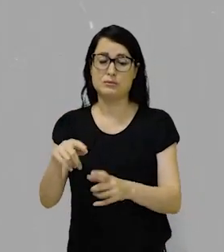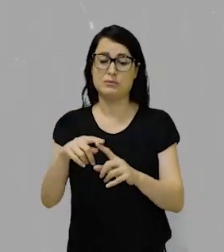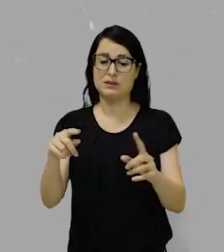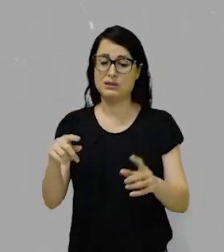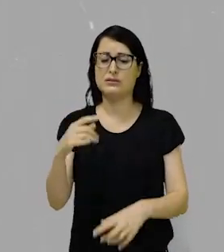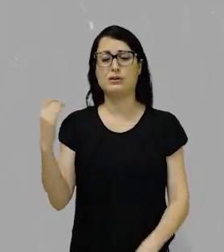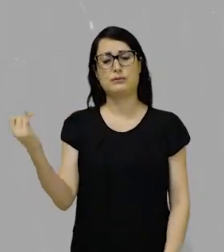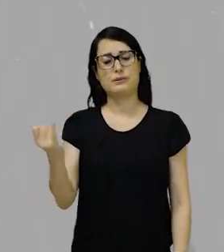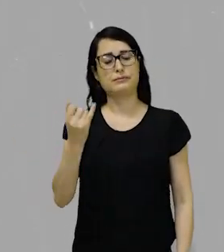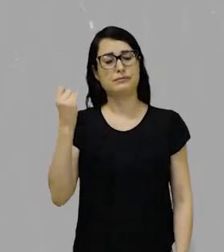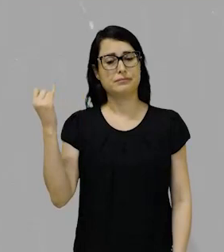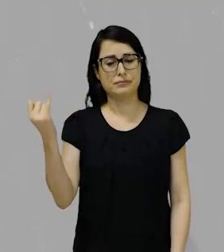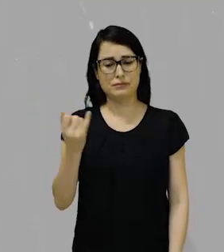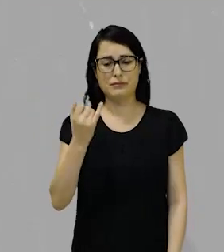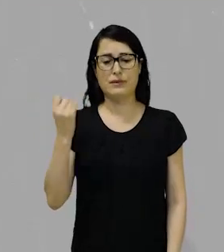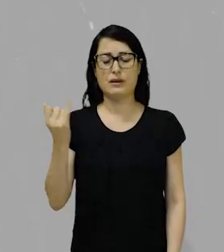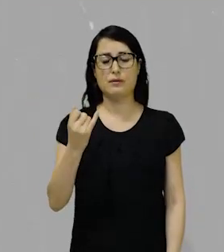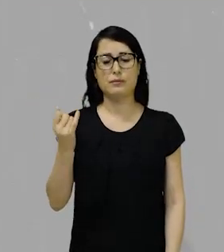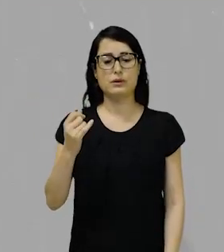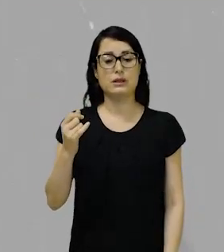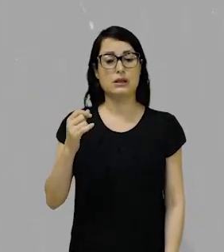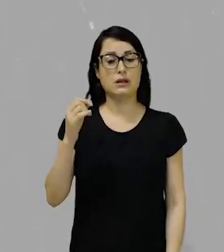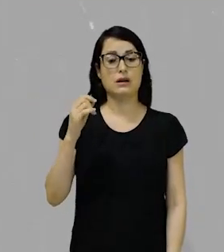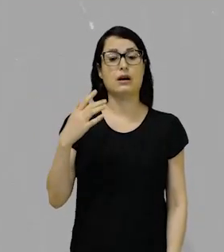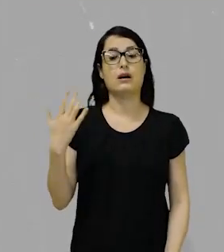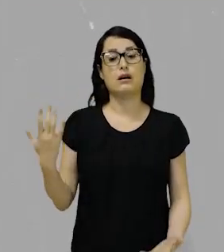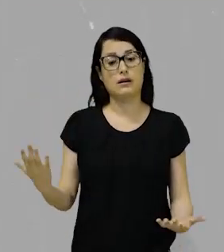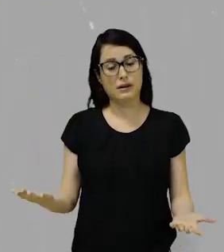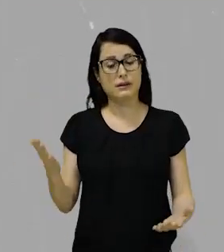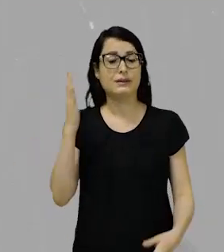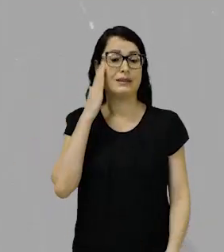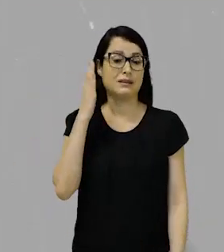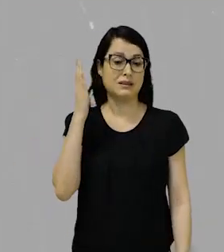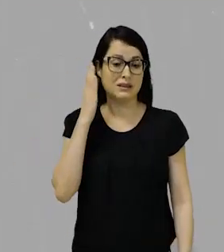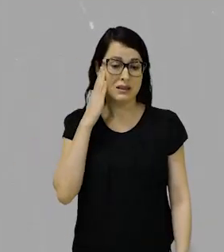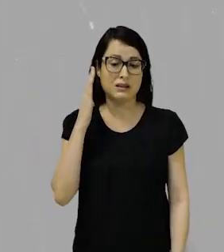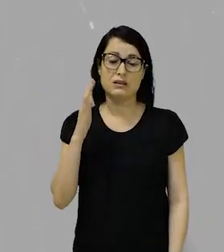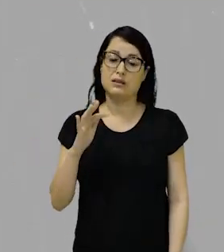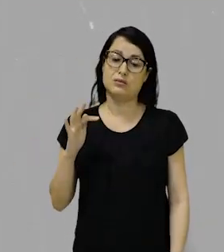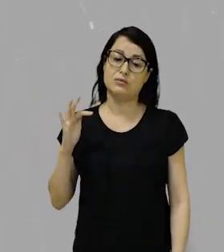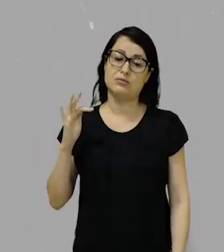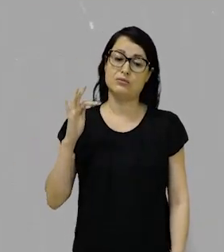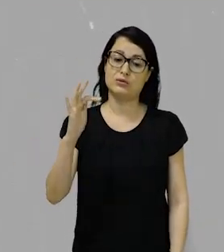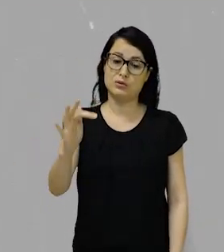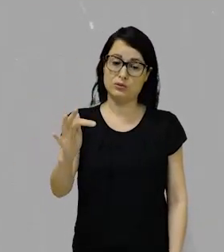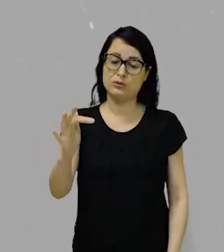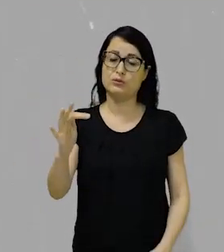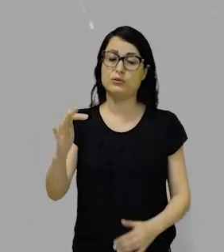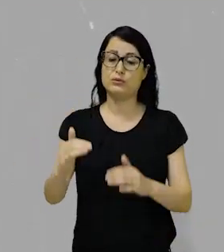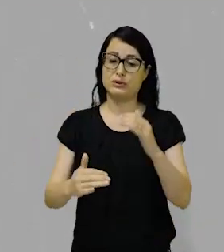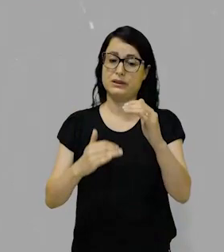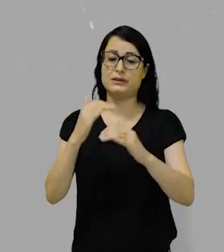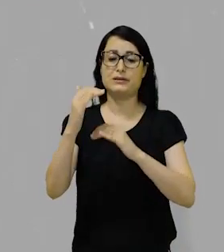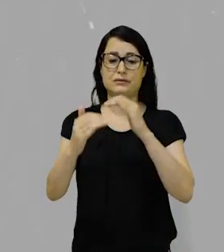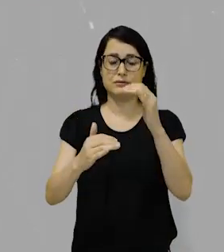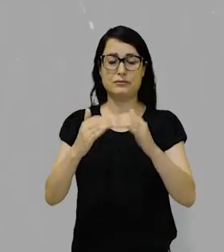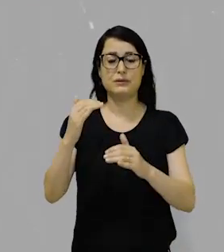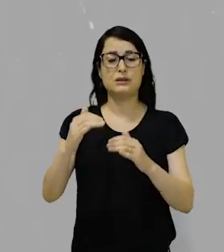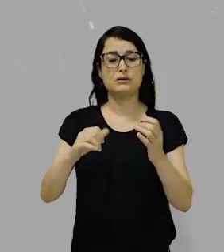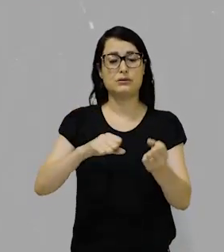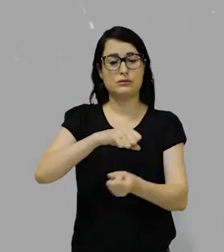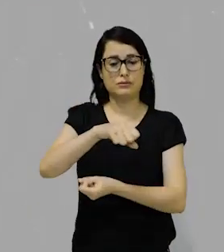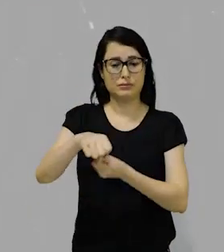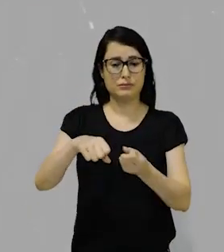muito importante, porque acendeu a chama, né, do que seria mais na frente aí o desenvolvimento sustentável.